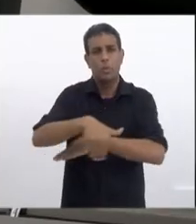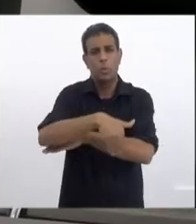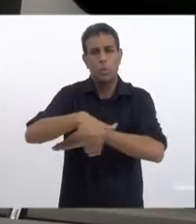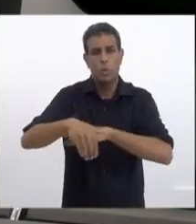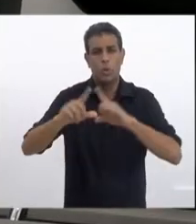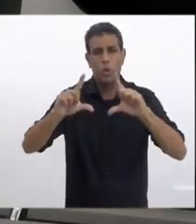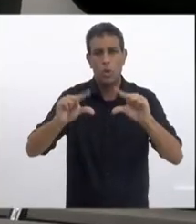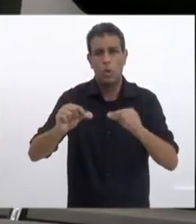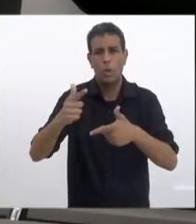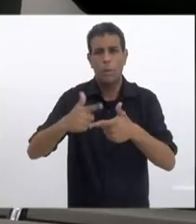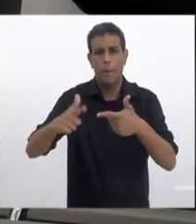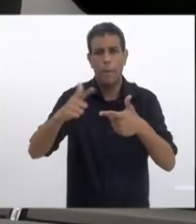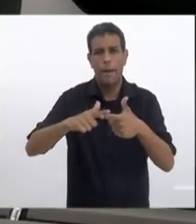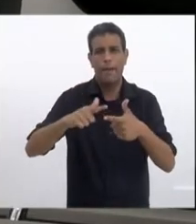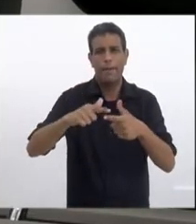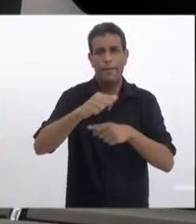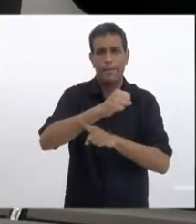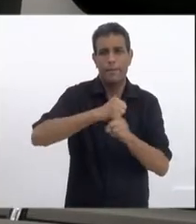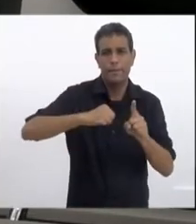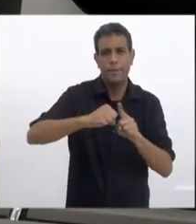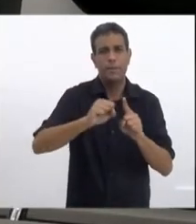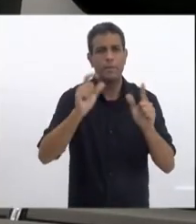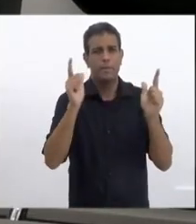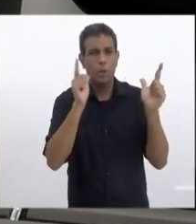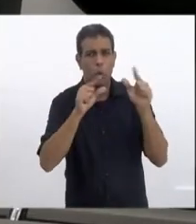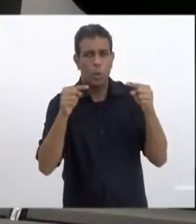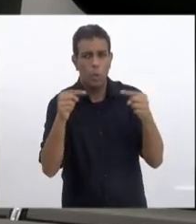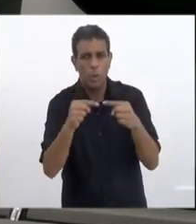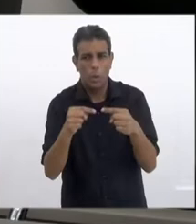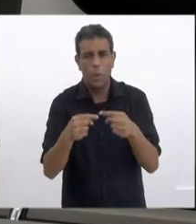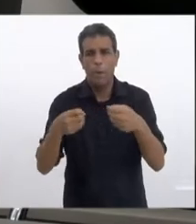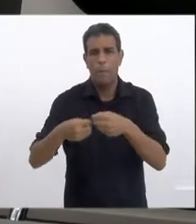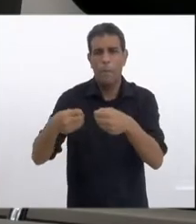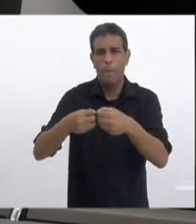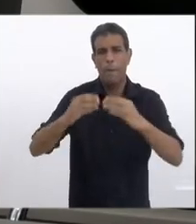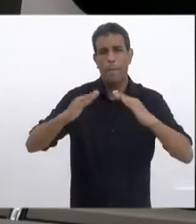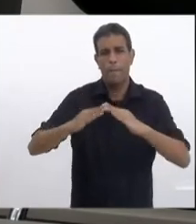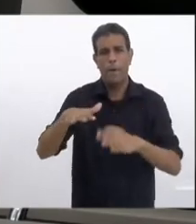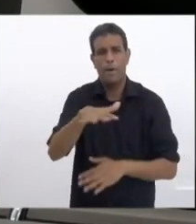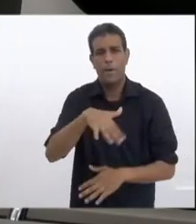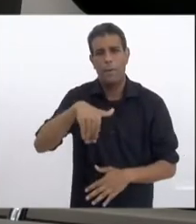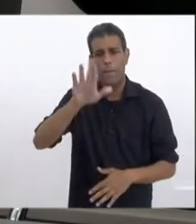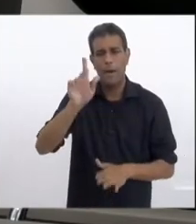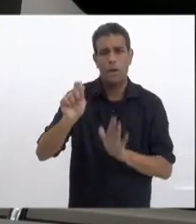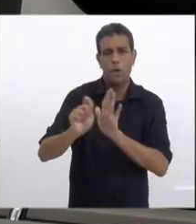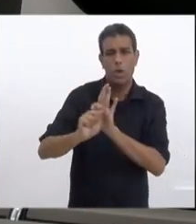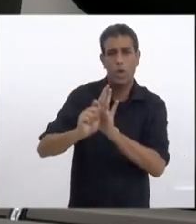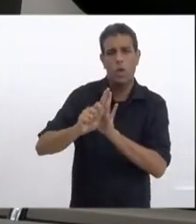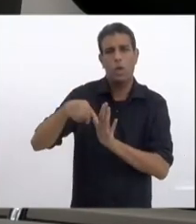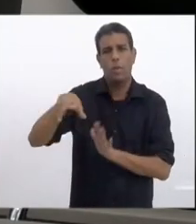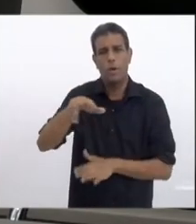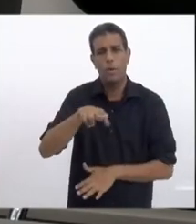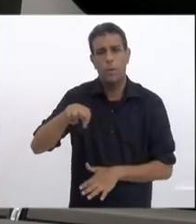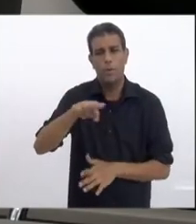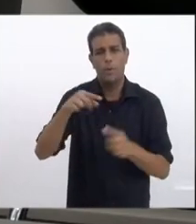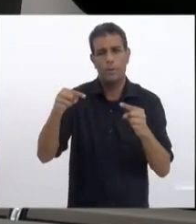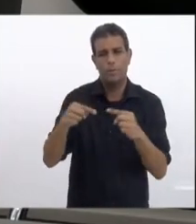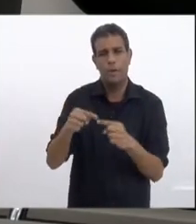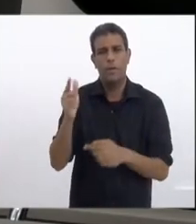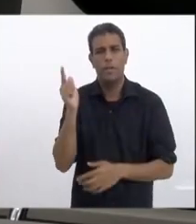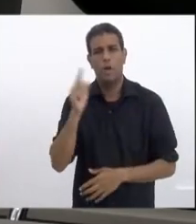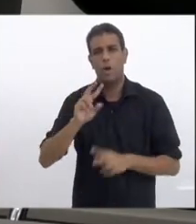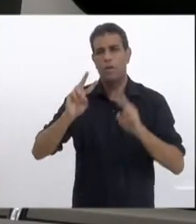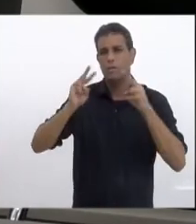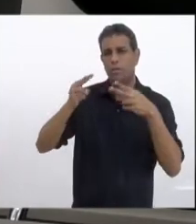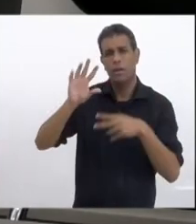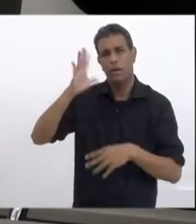de danos de caráter territorial, que sejam próximos aonde as pessoas fazem uso nocivo de álcool e outras drogas, para que a gente